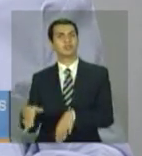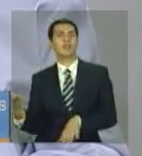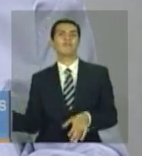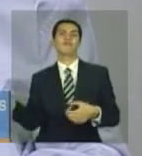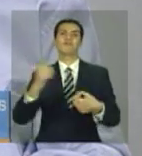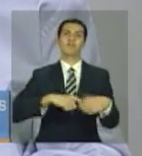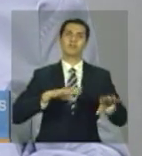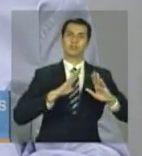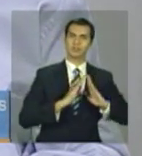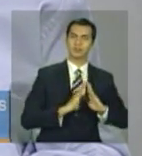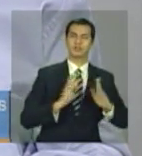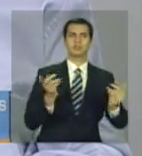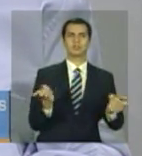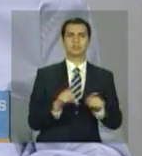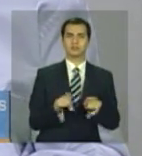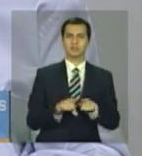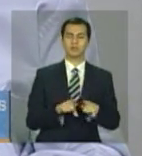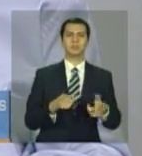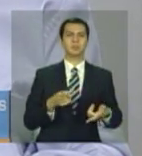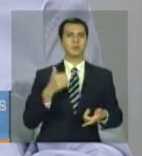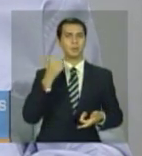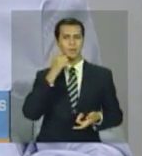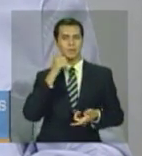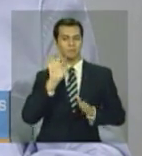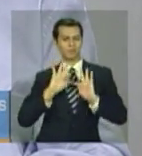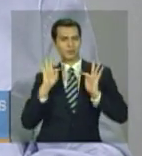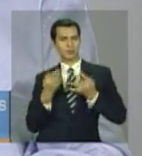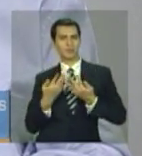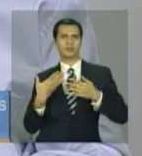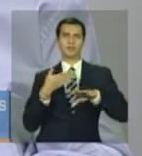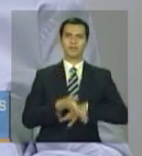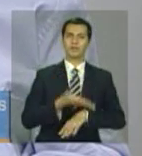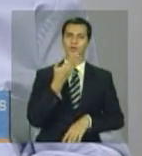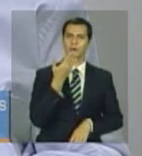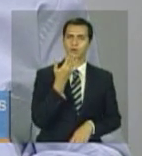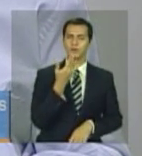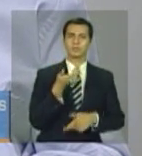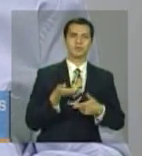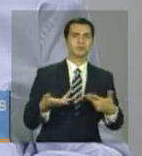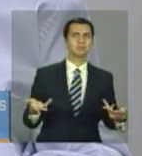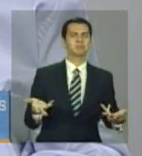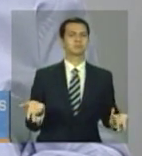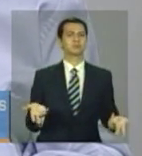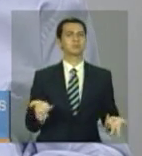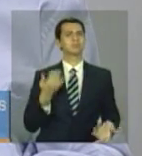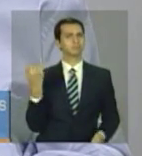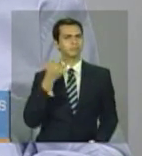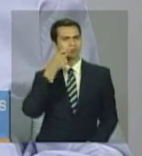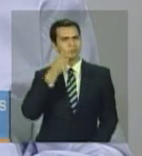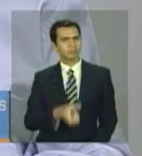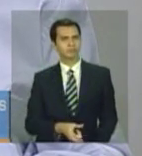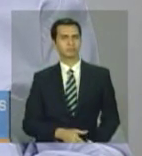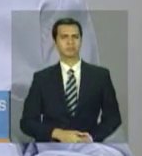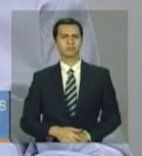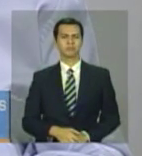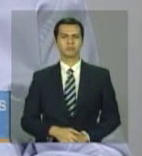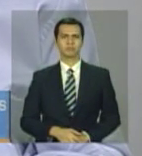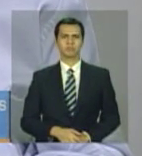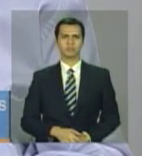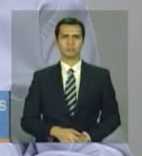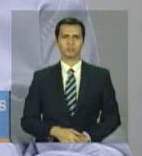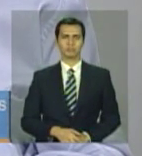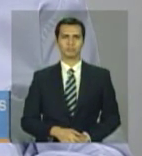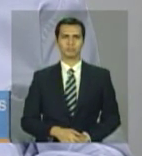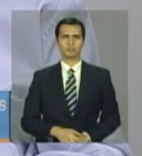levando a criança, está trazendo, né? Parando ali também para fazer a sua refeição. São equipamentos interessantes e, na verdade, hoje não dá para